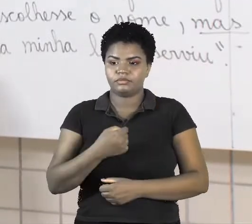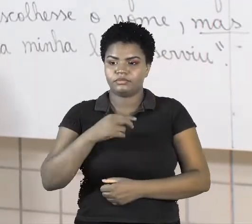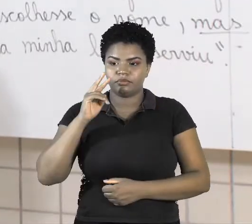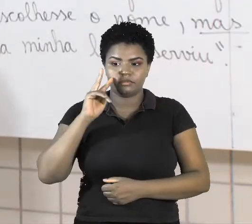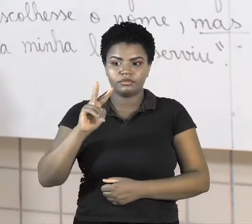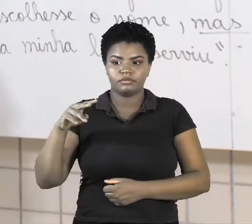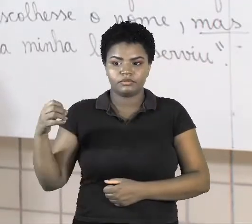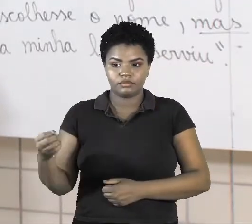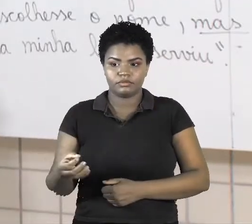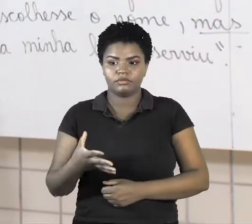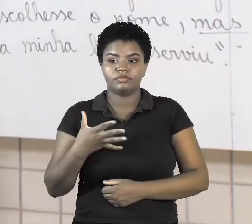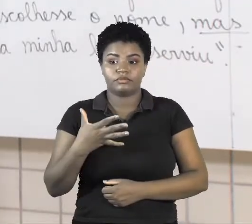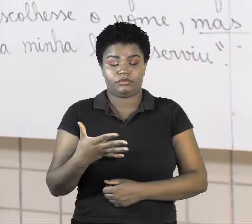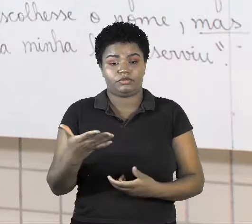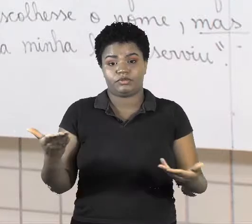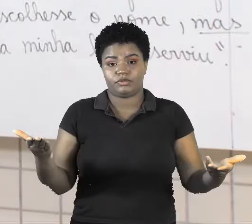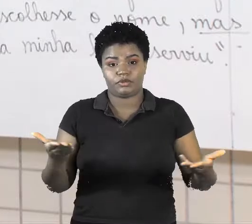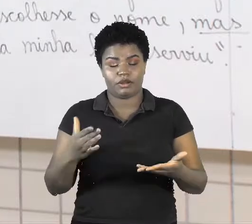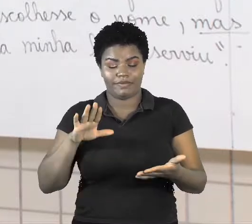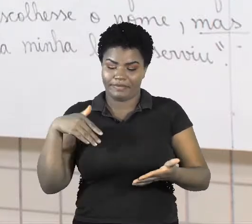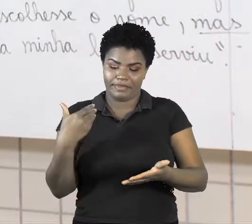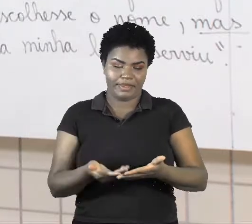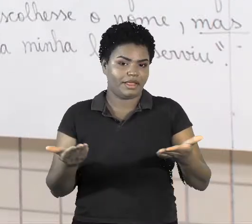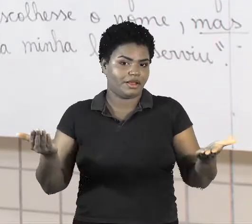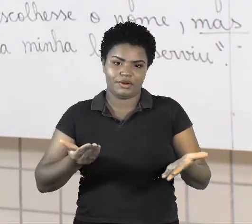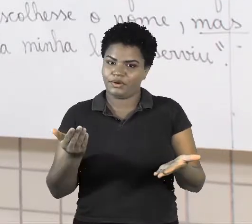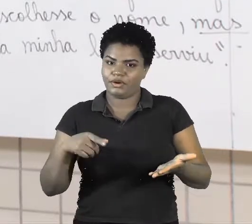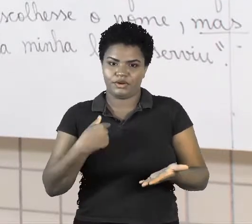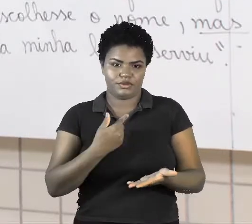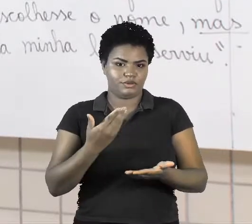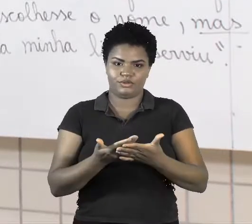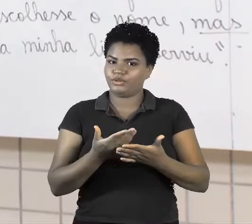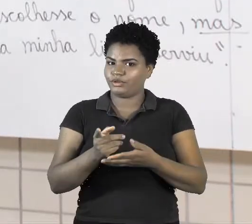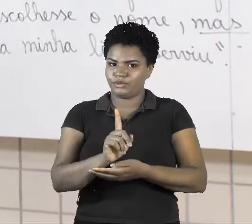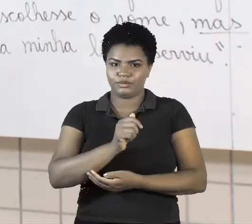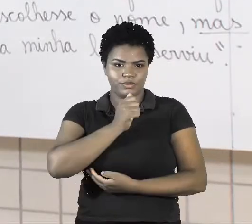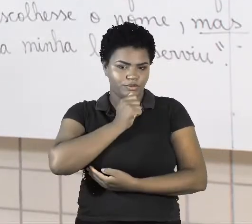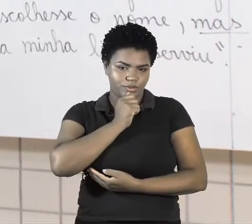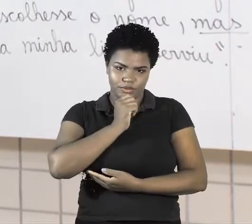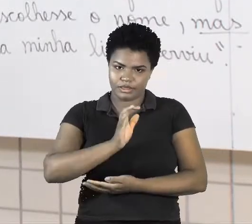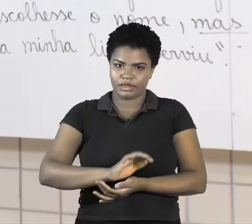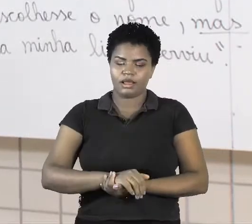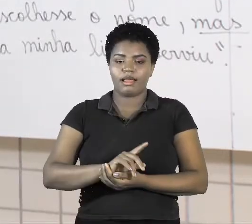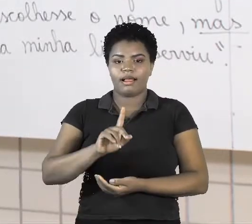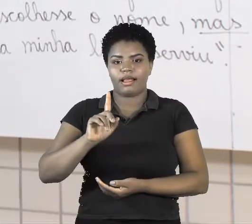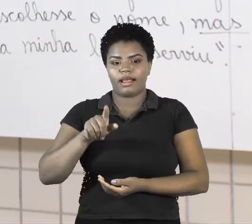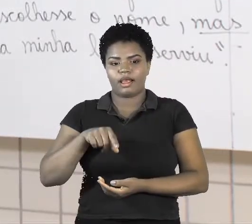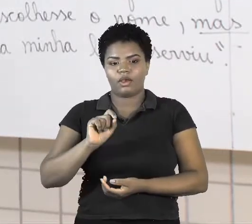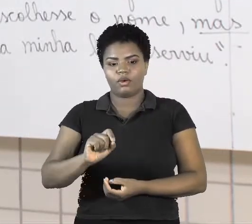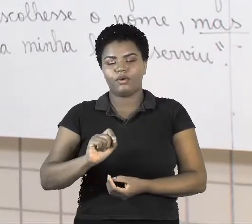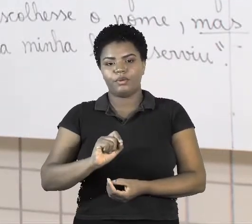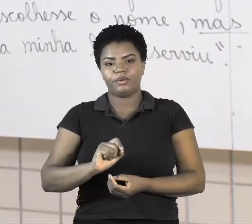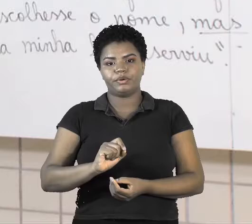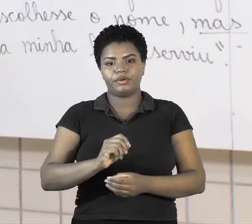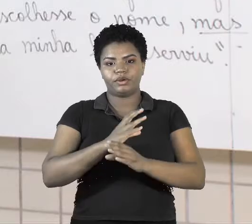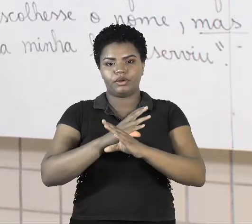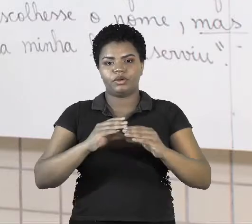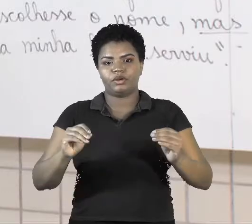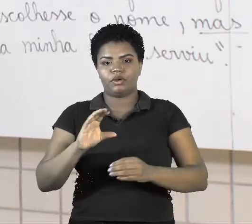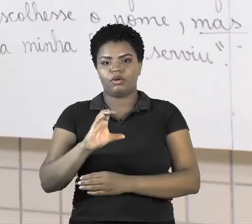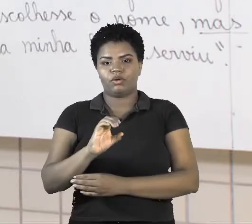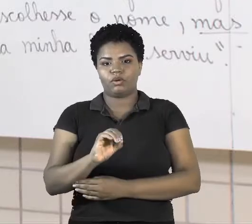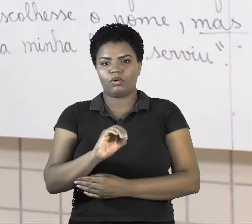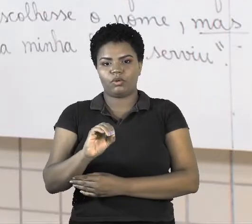de novo hoje, que até agora nós não estudamos ainda, são as conjunções